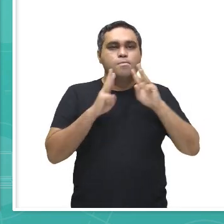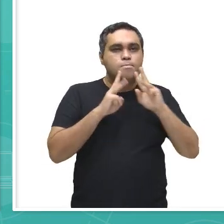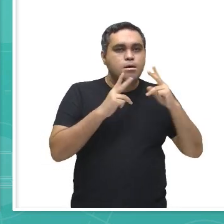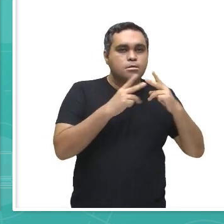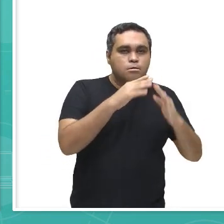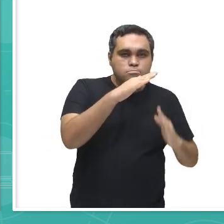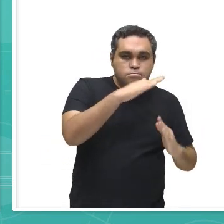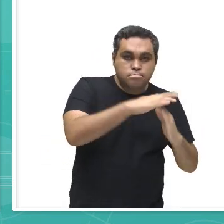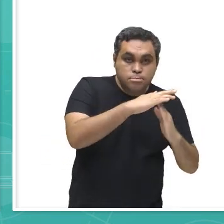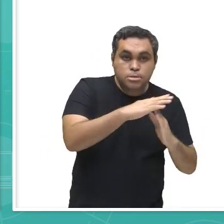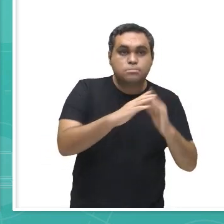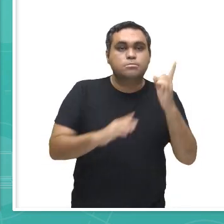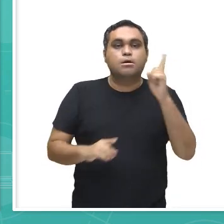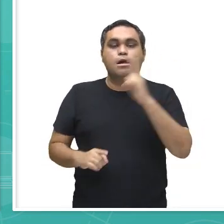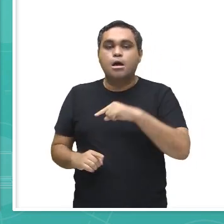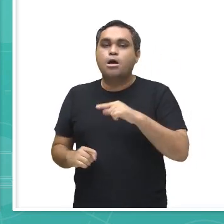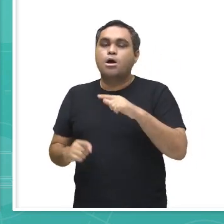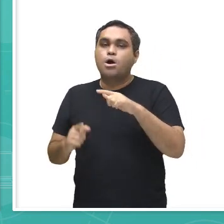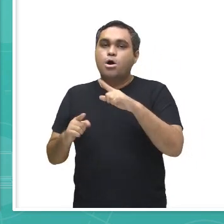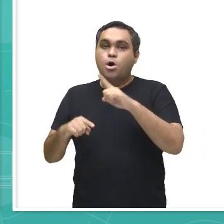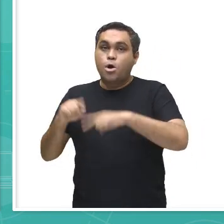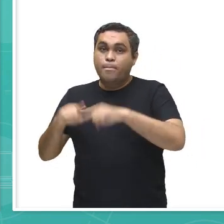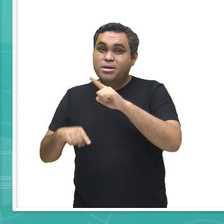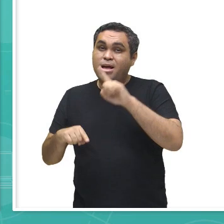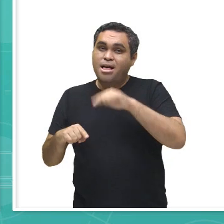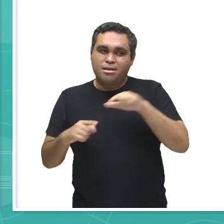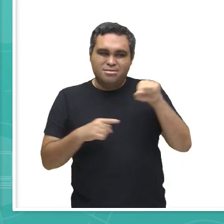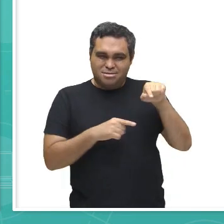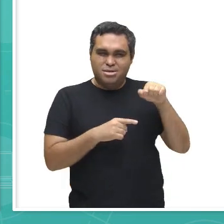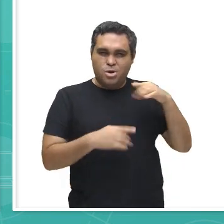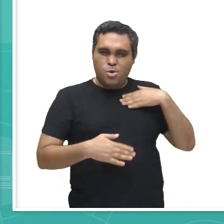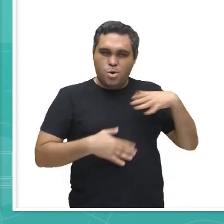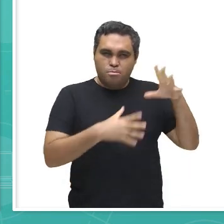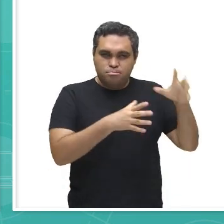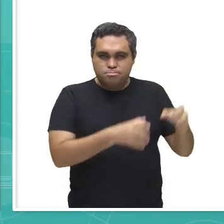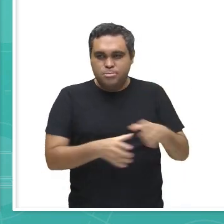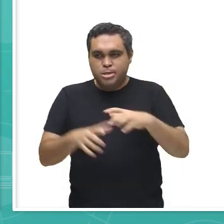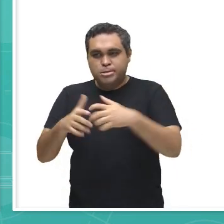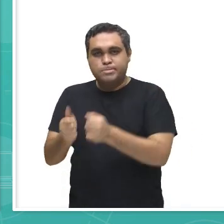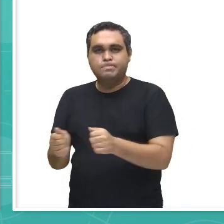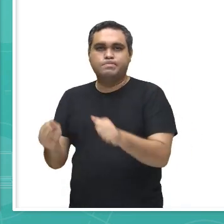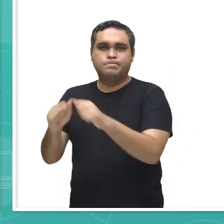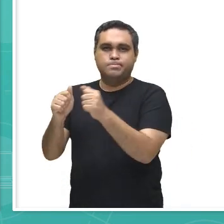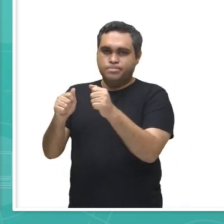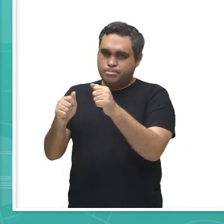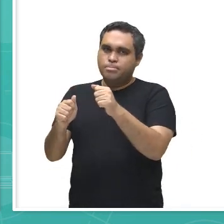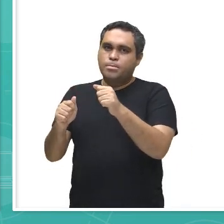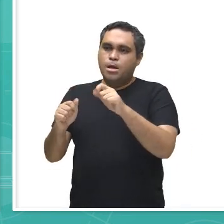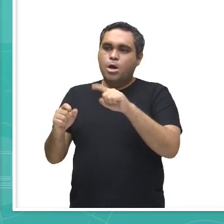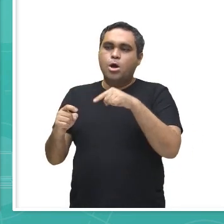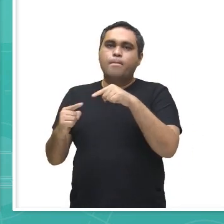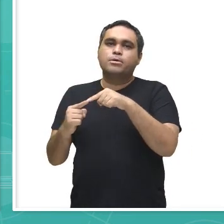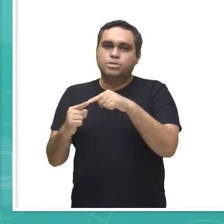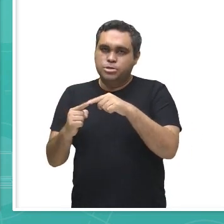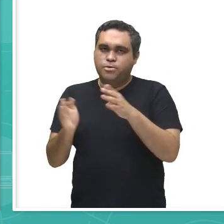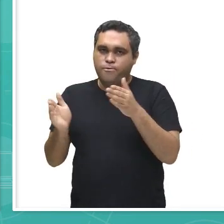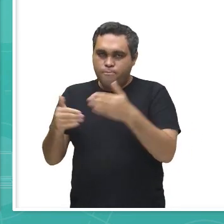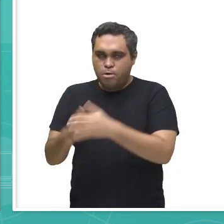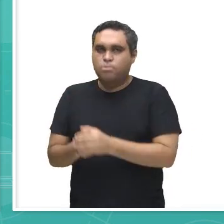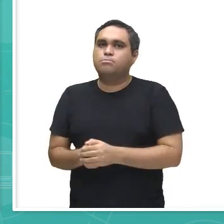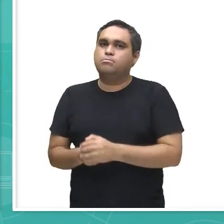o objeto é esse corpo trabalhado, tá? Quando ele tem ali uma determinada utilidade. Bom, então espero que vocês